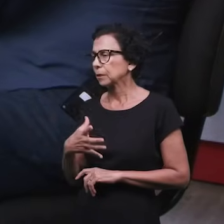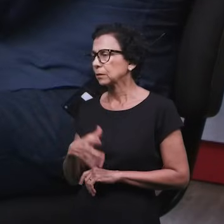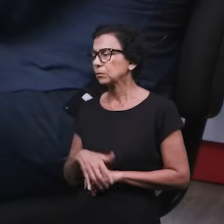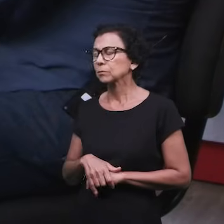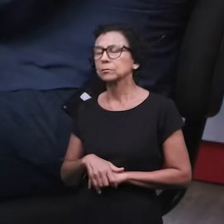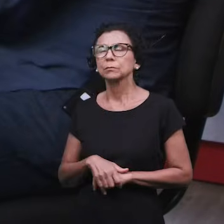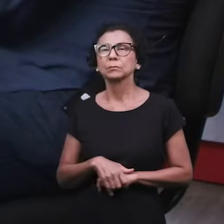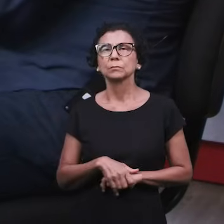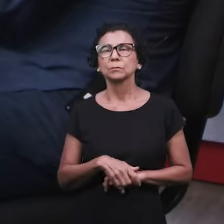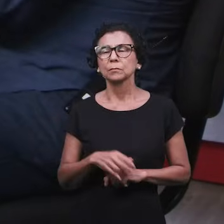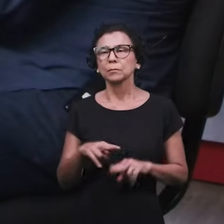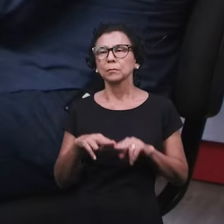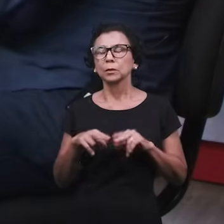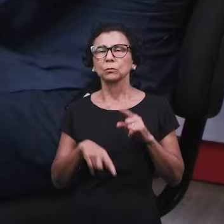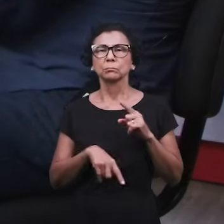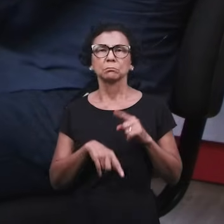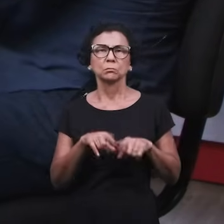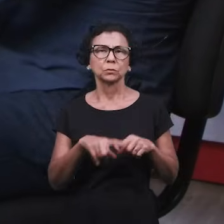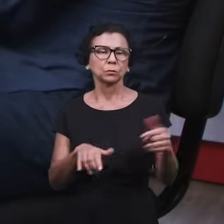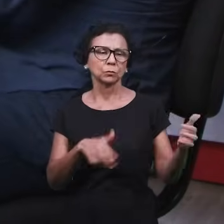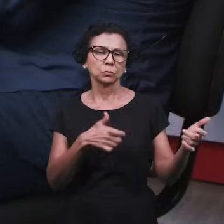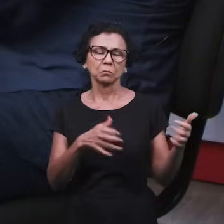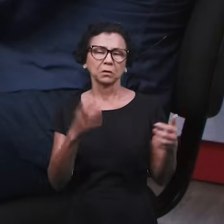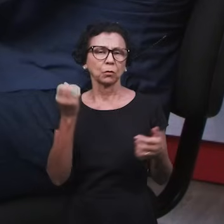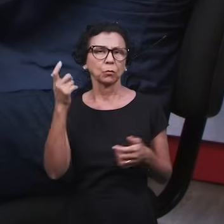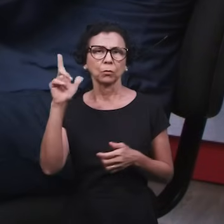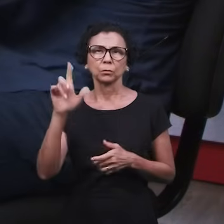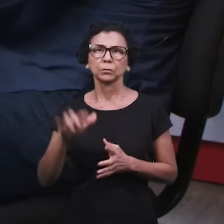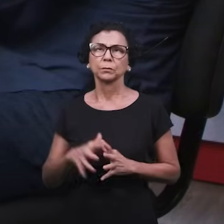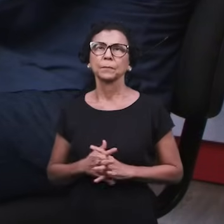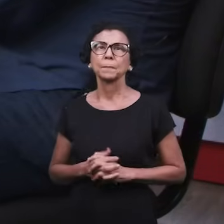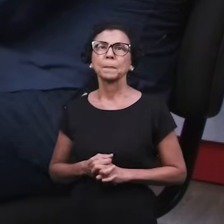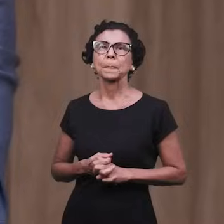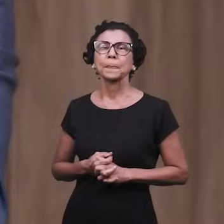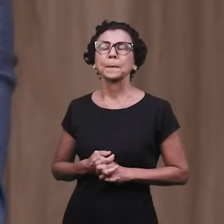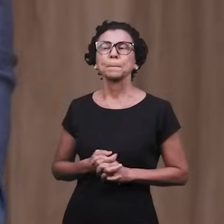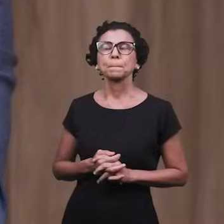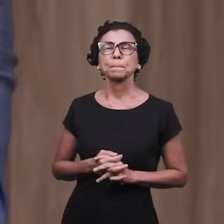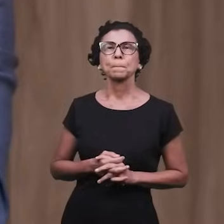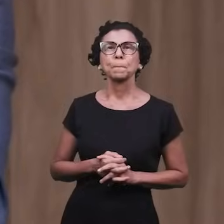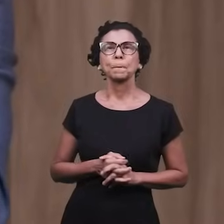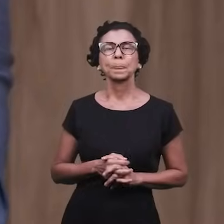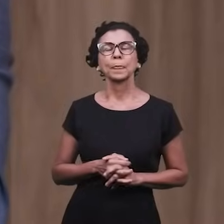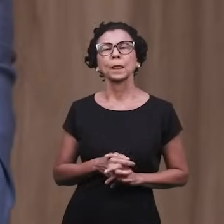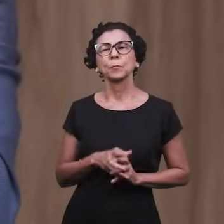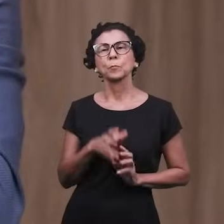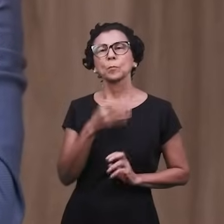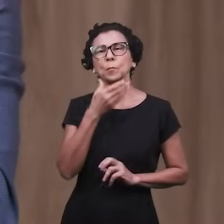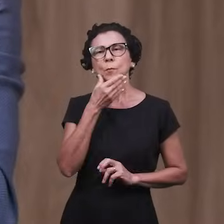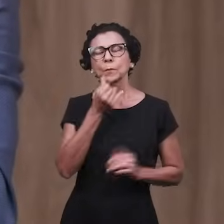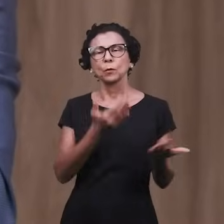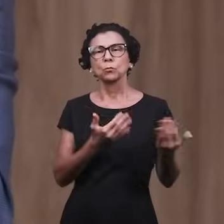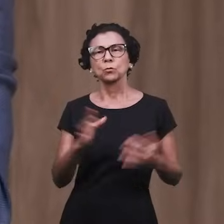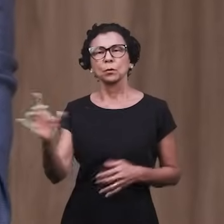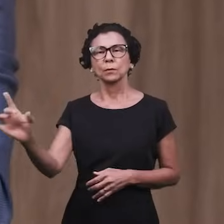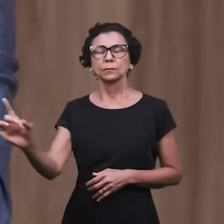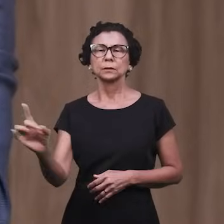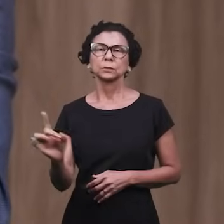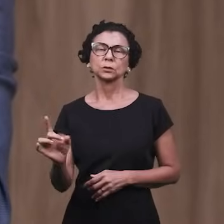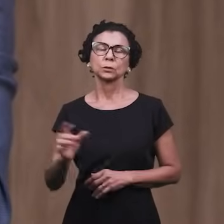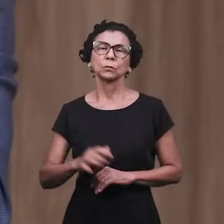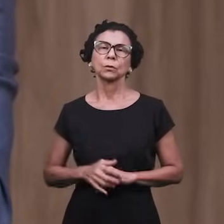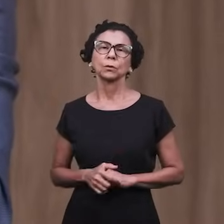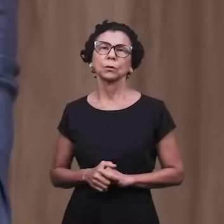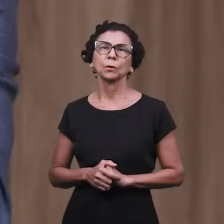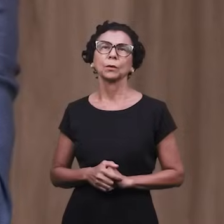exemplo, eu tive um caso, né, também isso até está num canal, chegou um rapaz, um jovem, né,